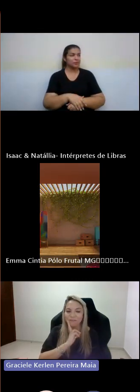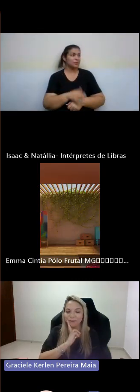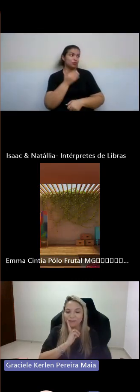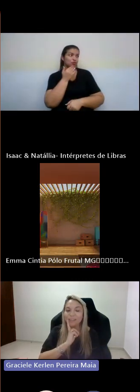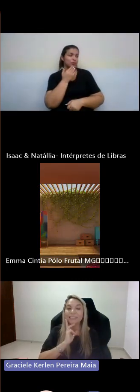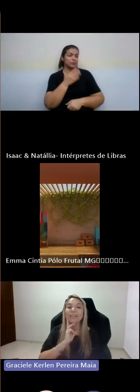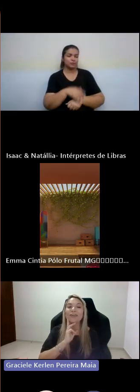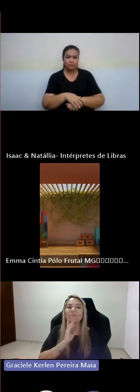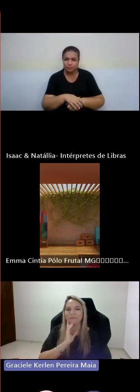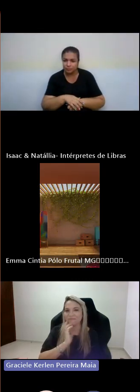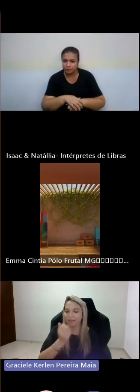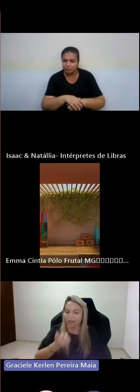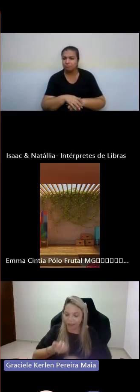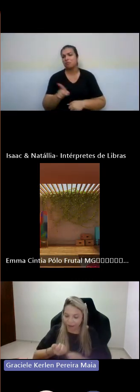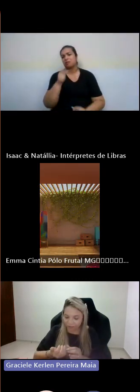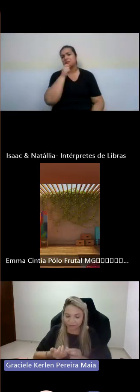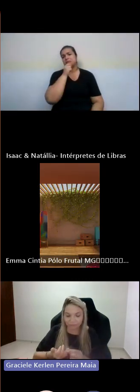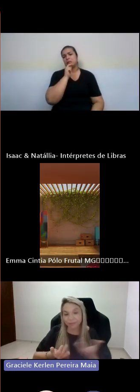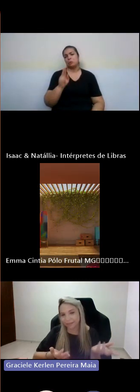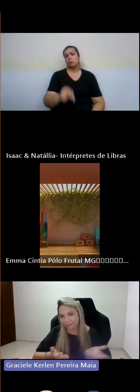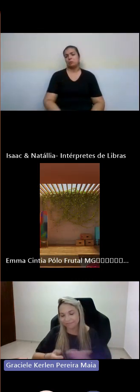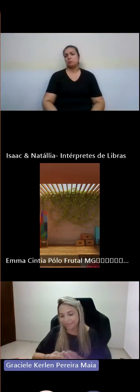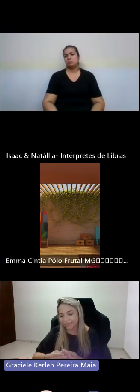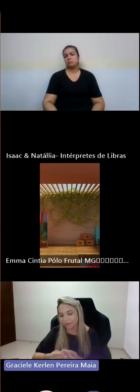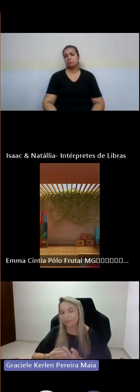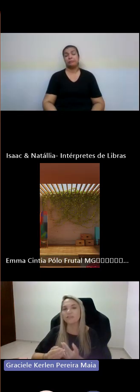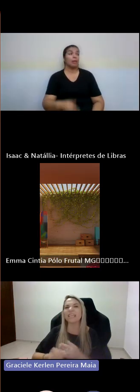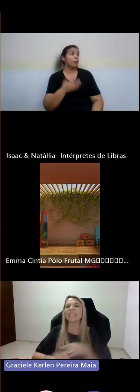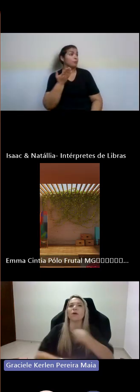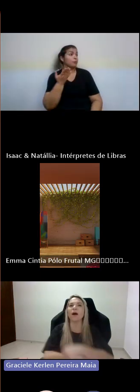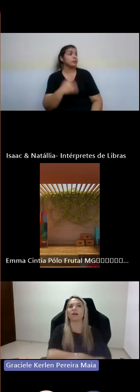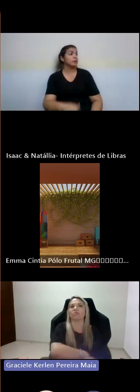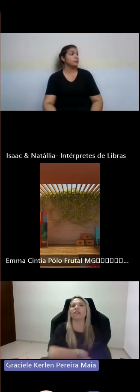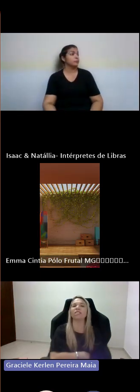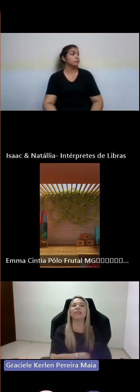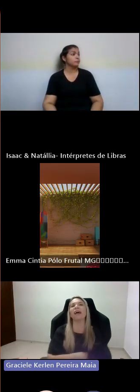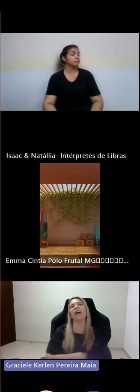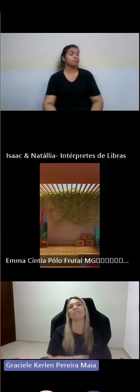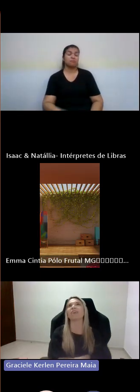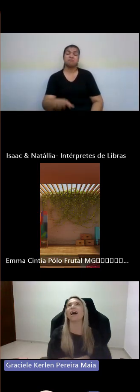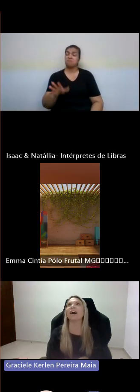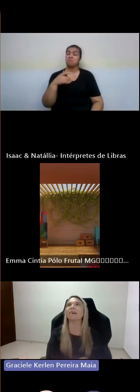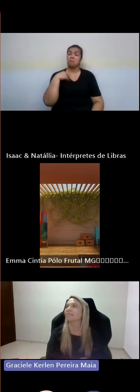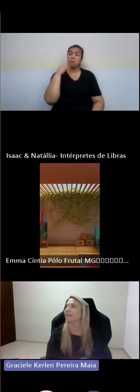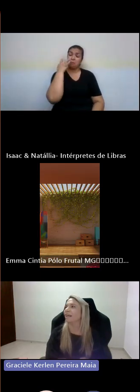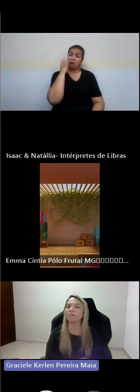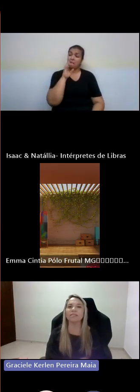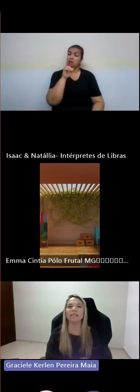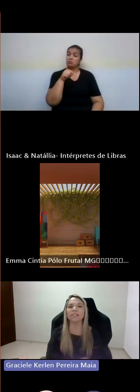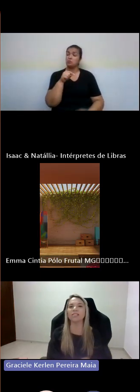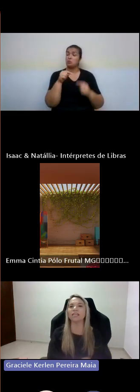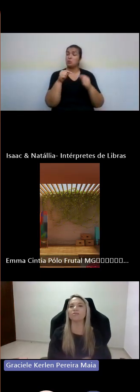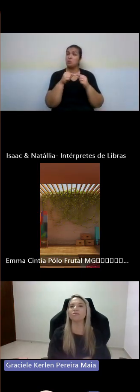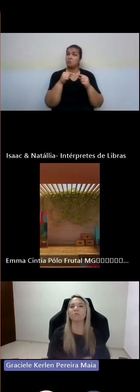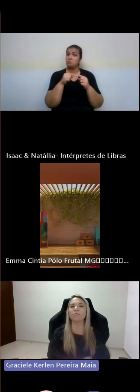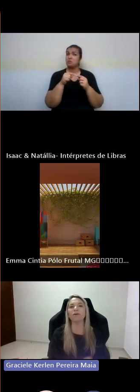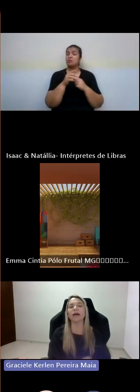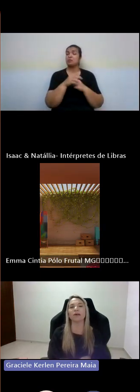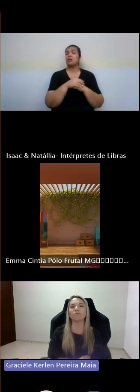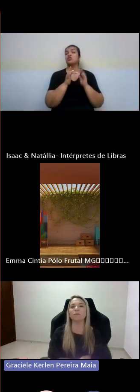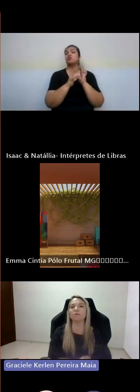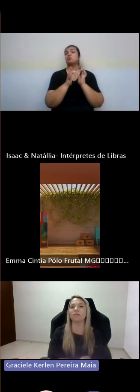ele olhou e falou: nossa, tem nome. Aí eu virei e falei: pois é. Então, aí ele falou: sabe o que que eu acho? Eu acho que é. Ah, é o sangue de Jesus